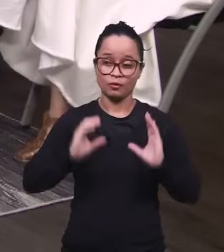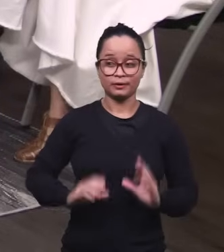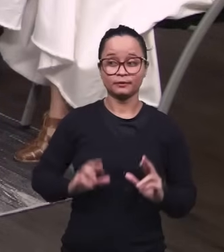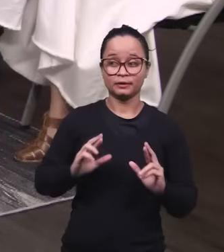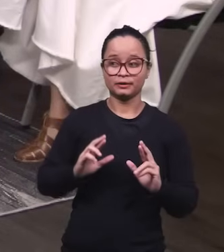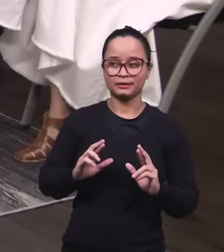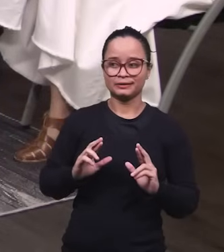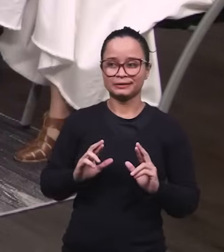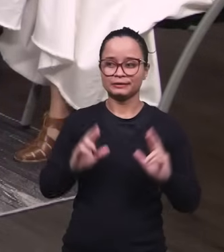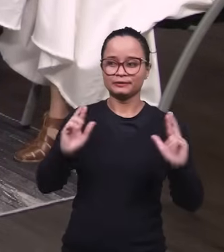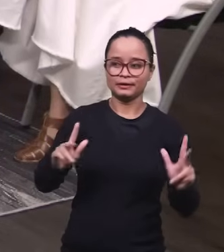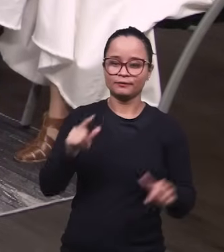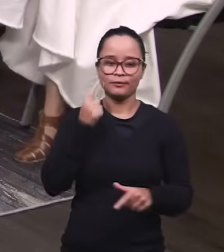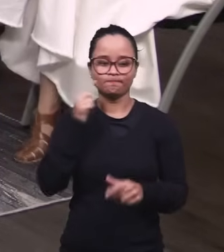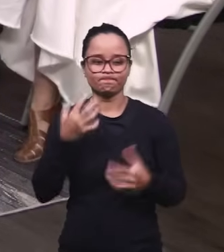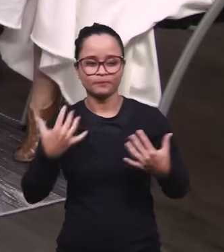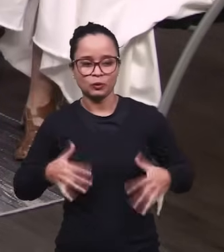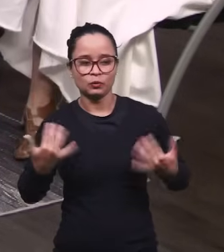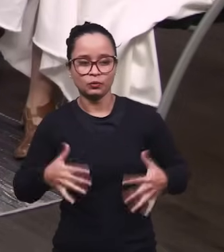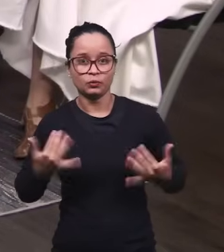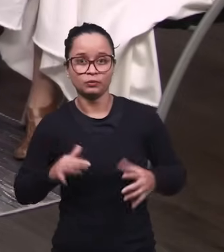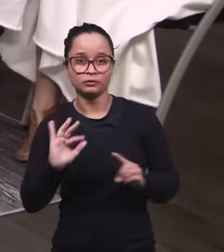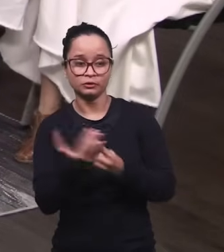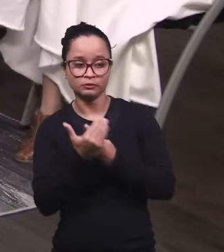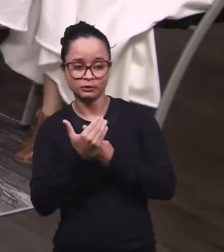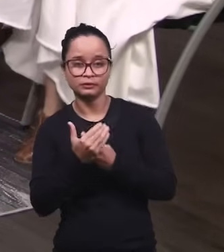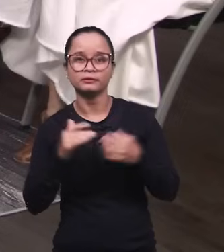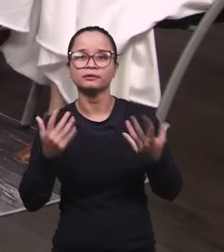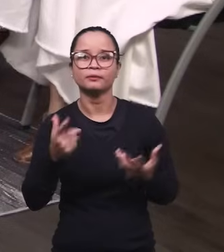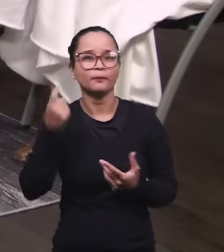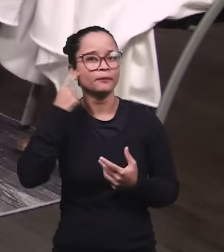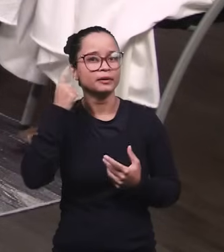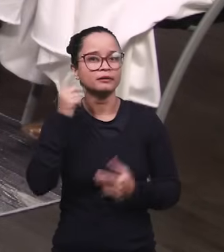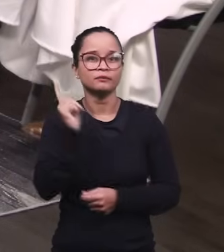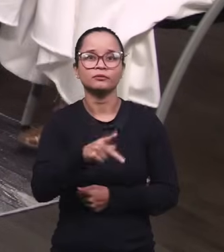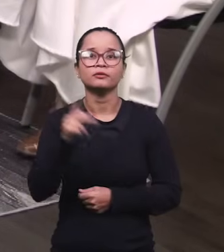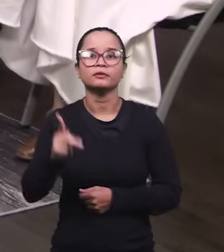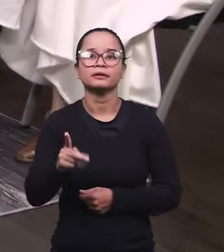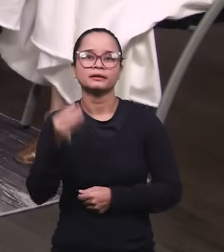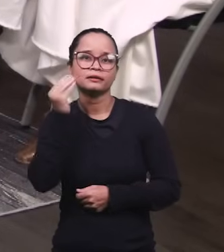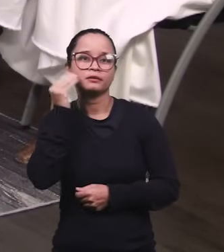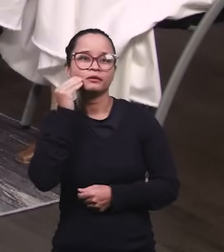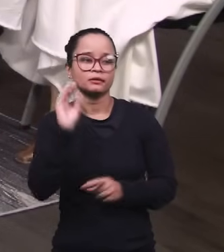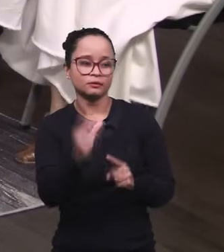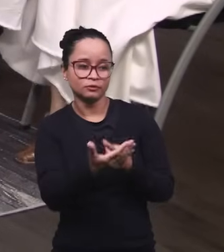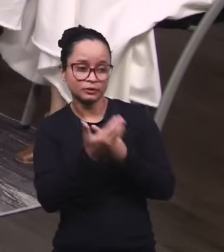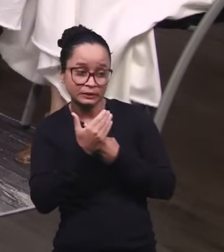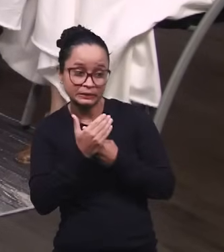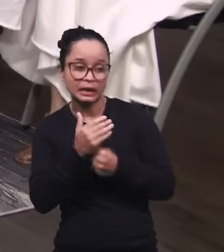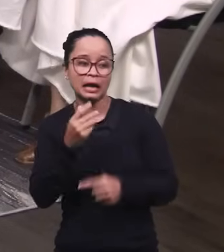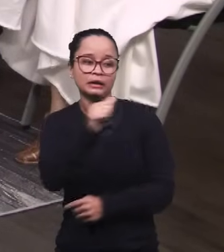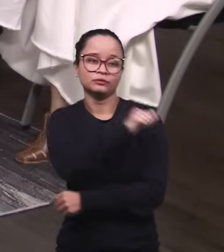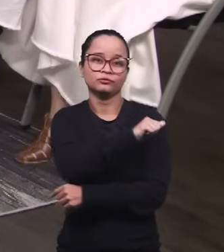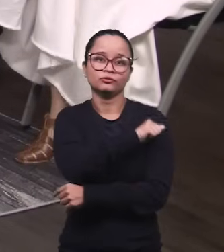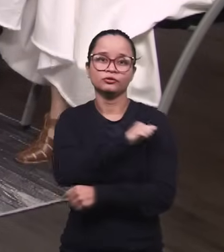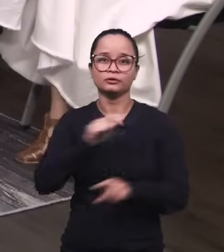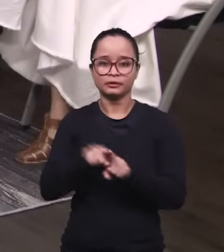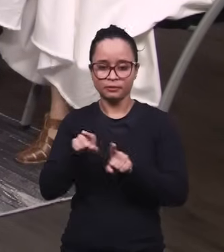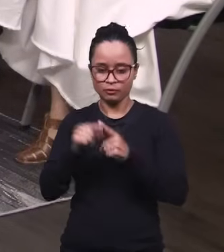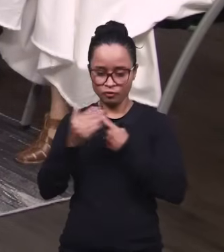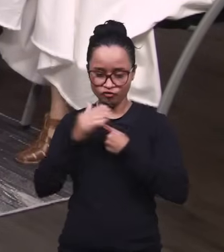difícil, todo mundo assustado, porque a gente tinha que proteger. Imagina uma professora que tem que proteger os seus alunos,